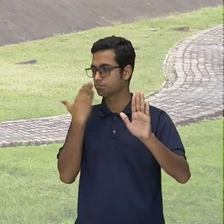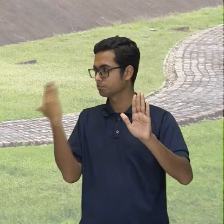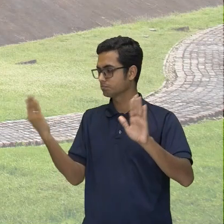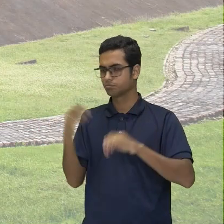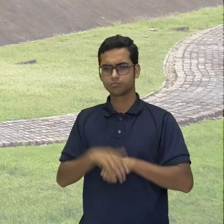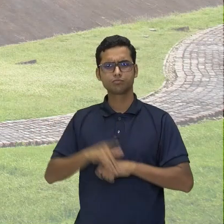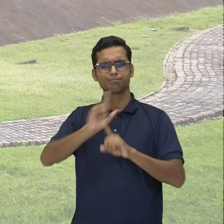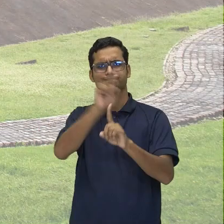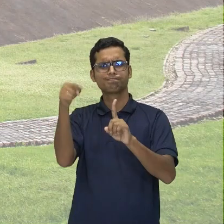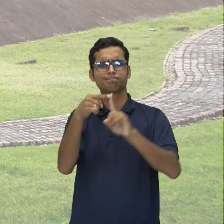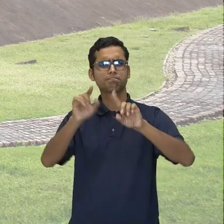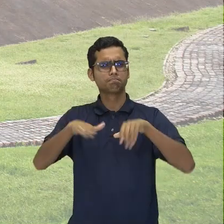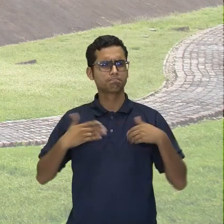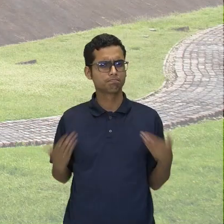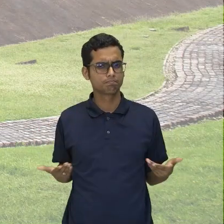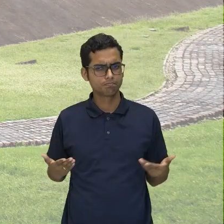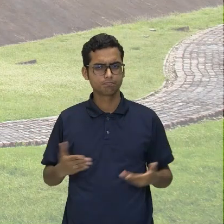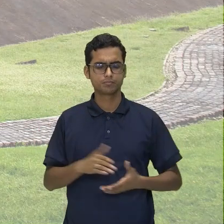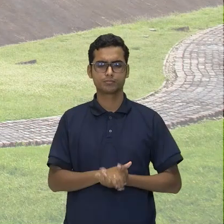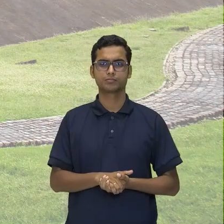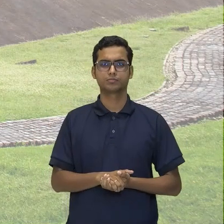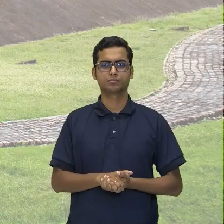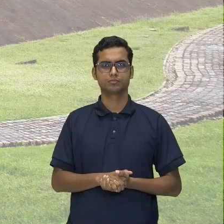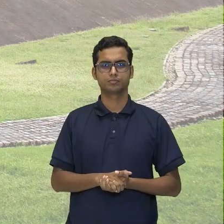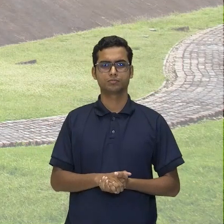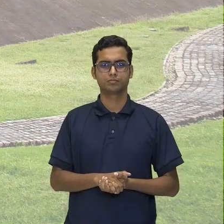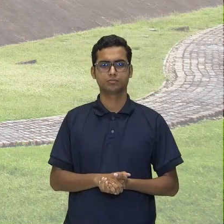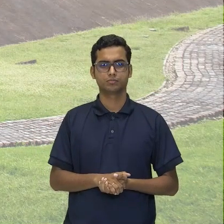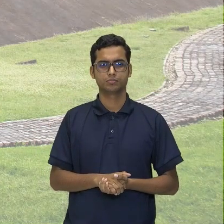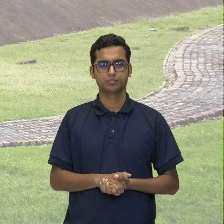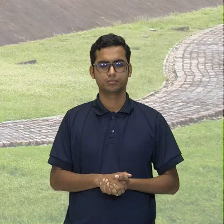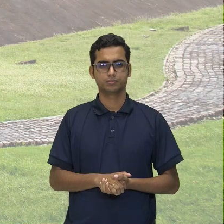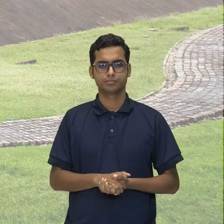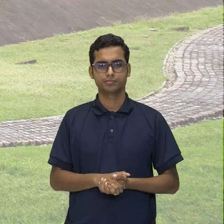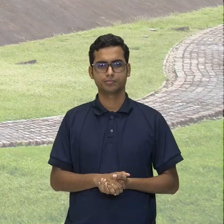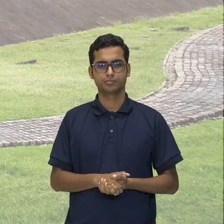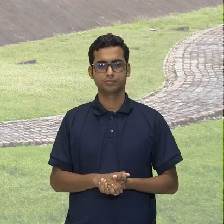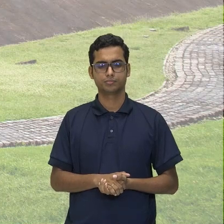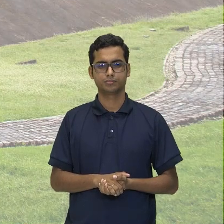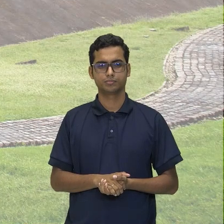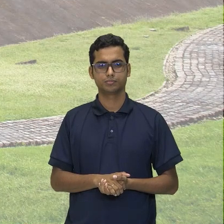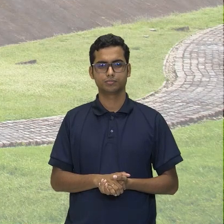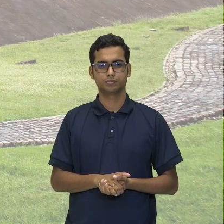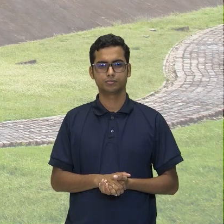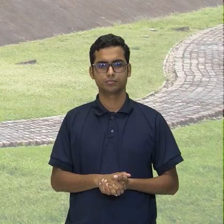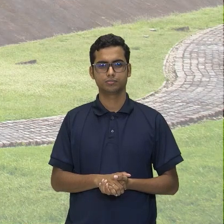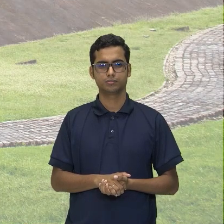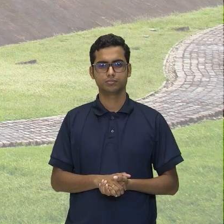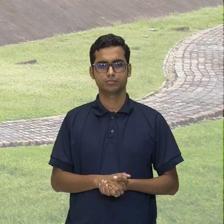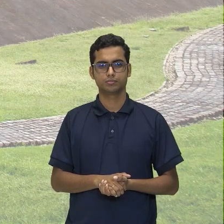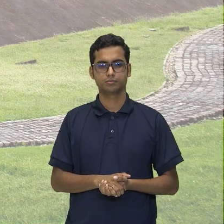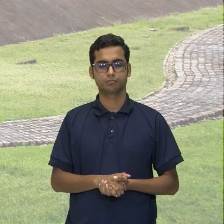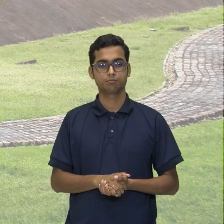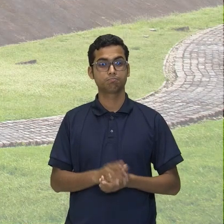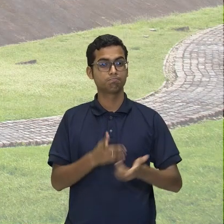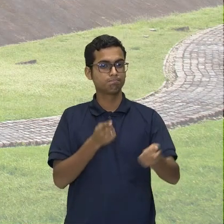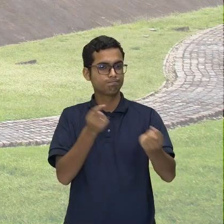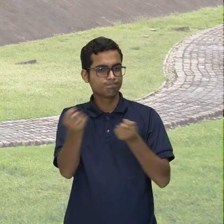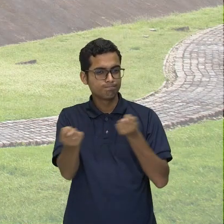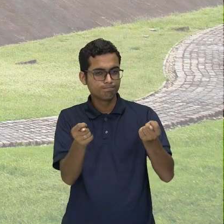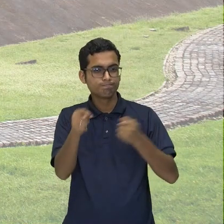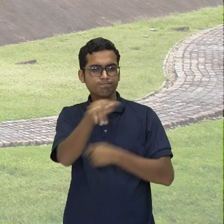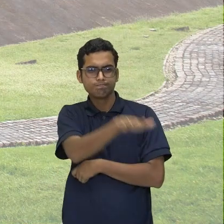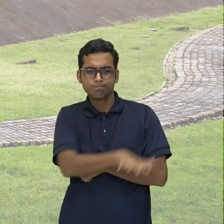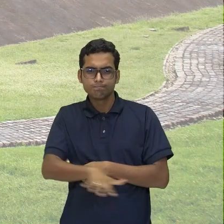o objetivo da edificação do Forte do Presépio? A gente tem aqui que era facilitar o controle total